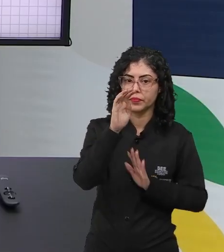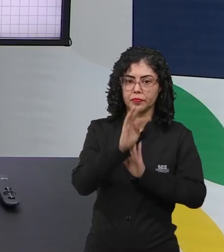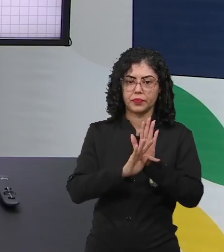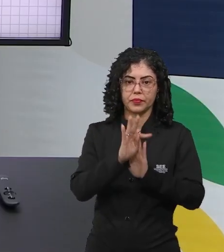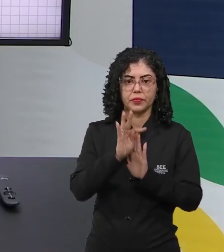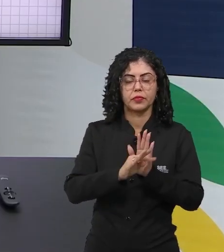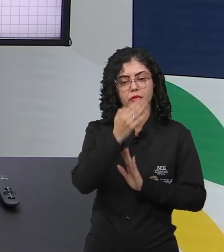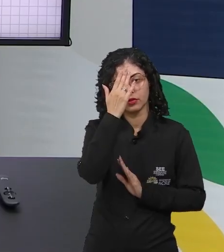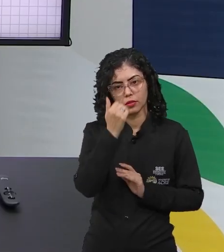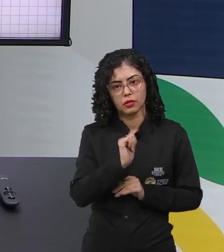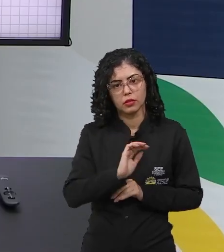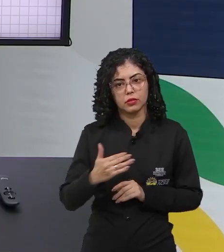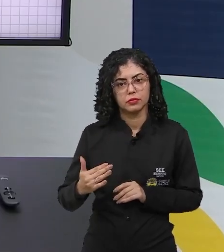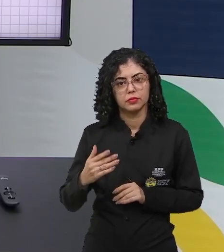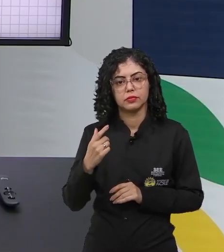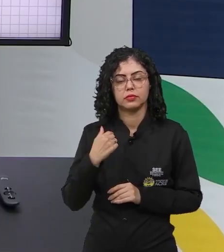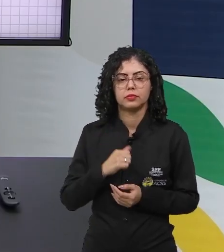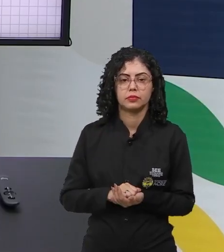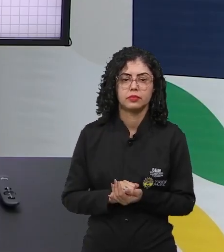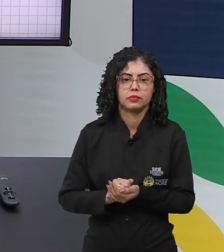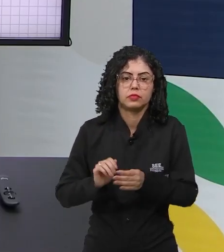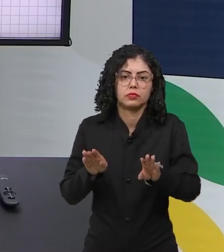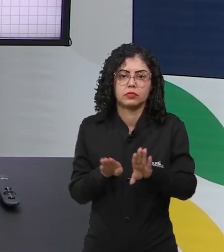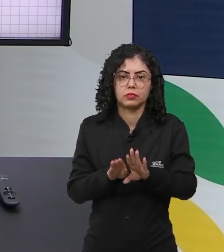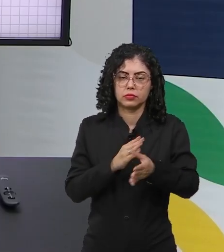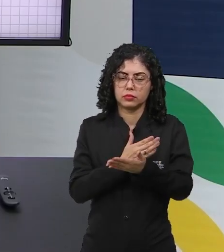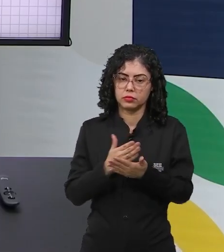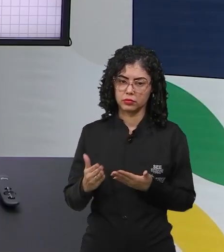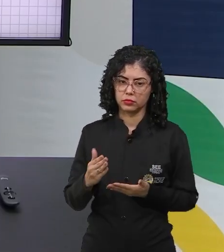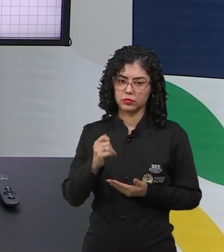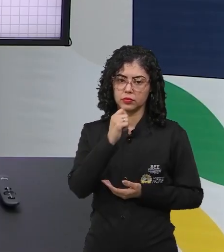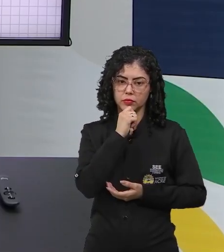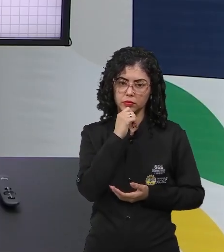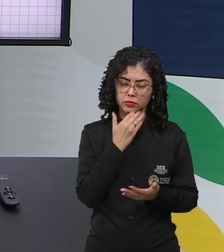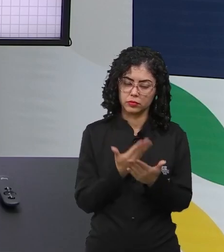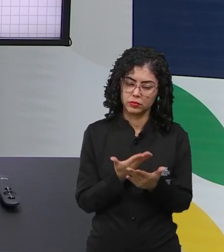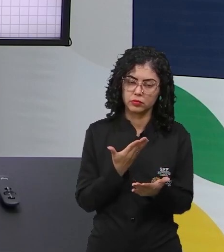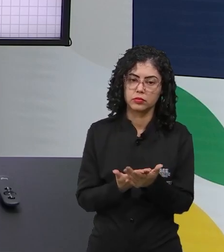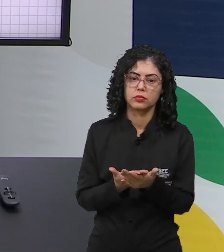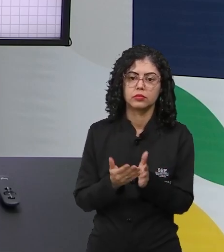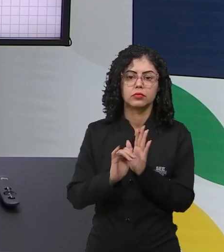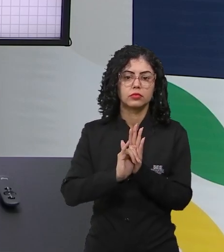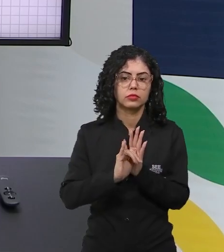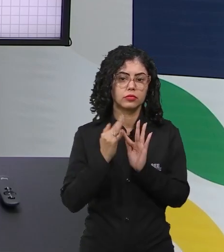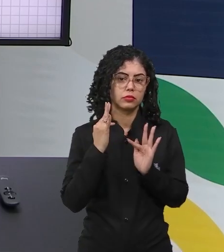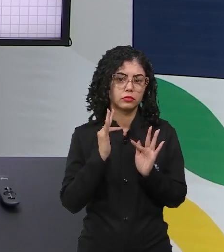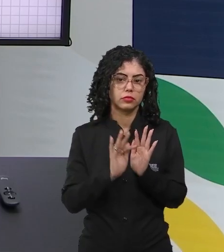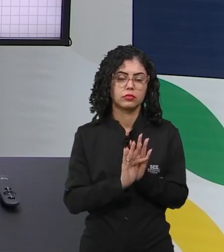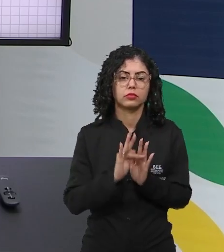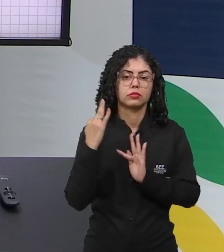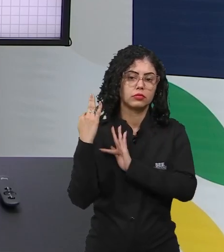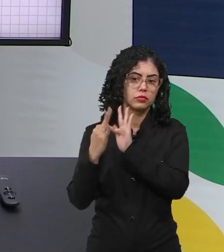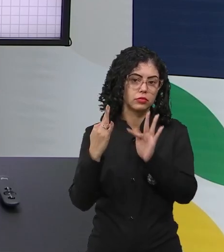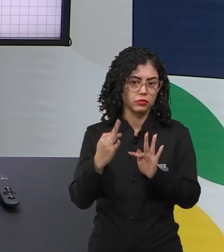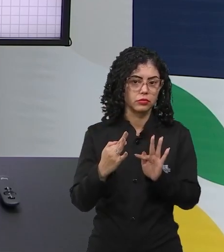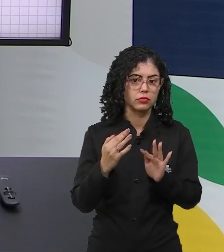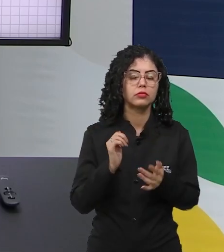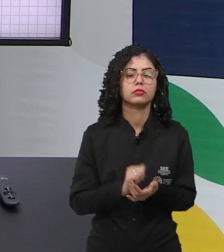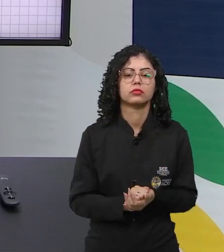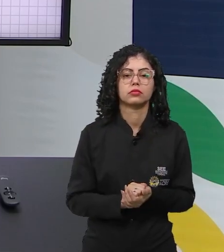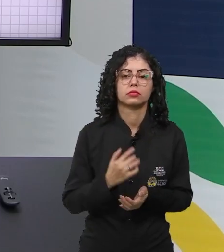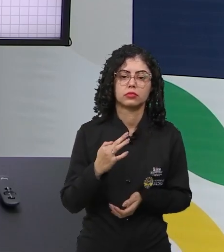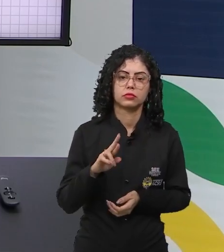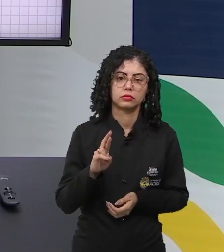texto, sabe quando você está lá nas séries iniciais que você vai estudar fábula e lá tem o autor da